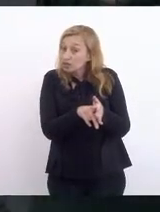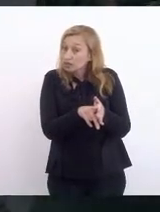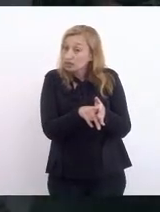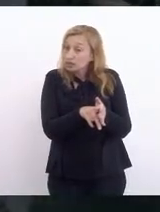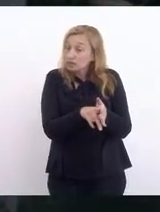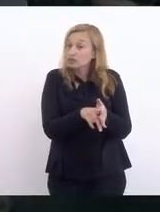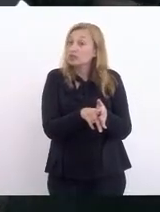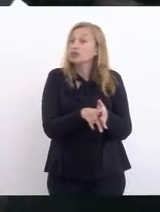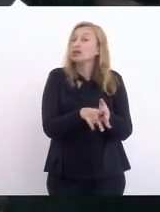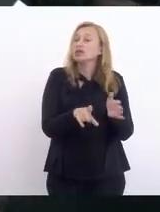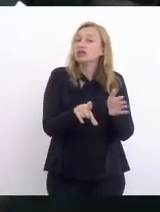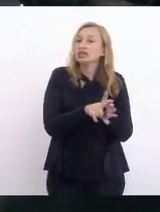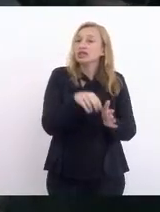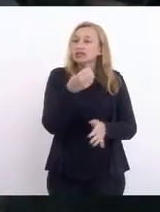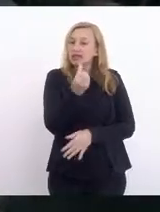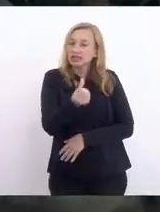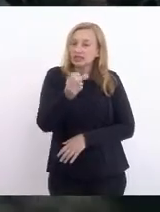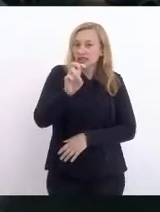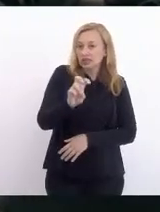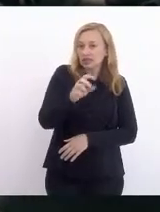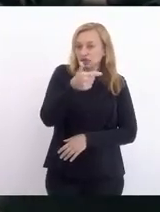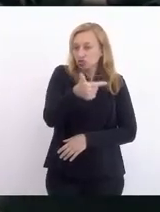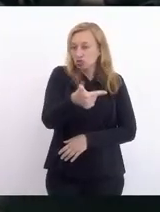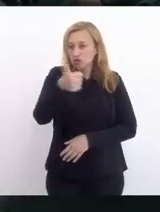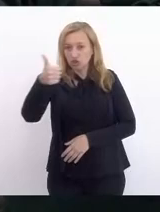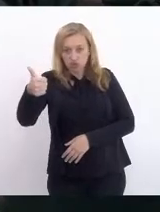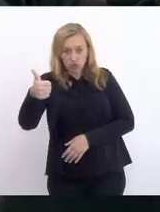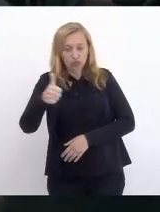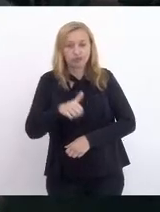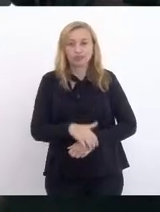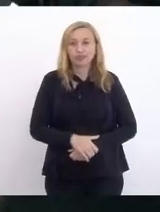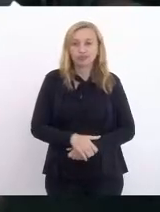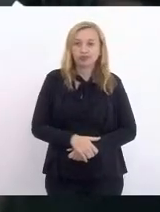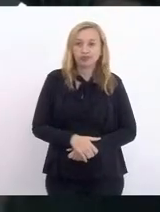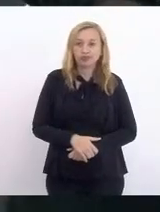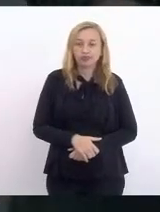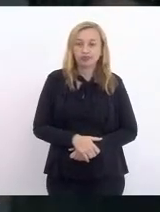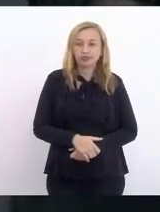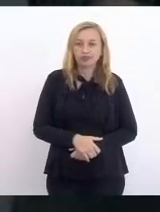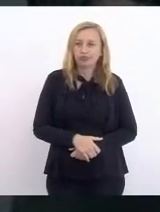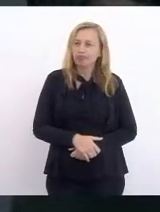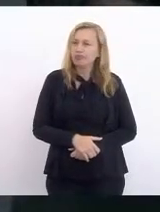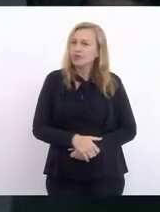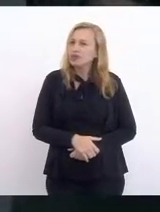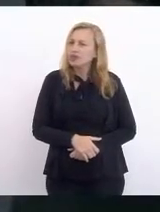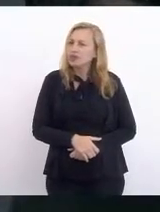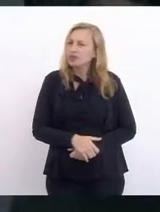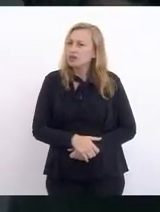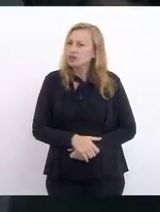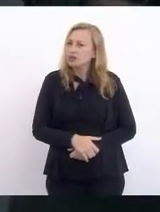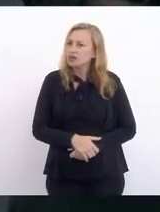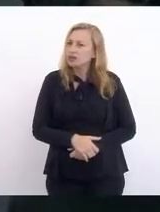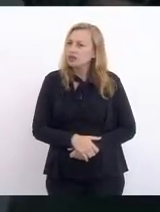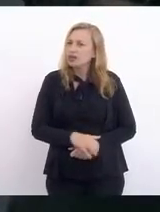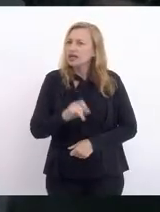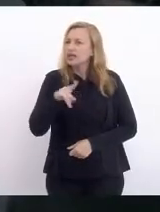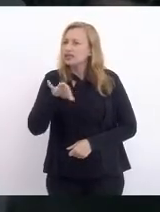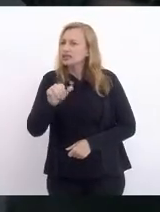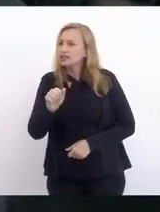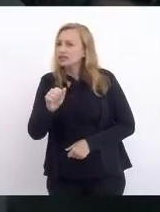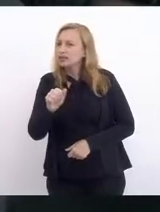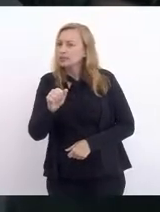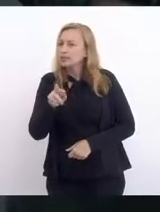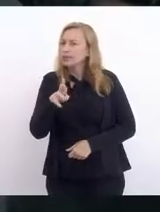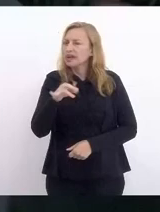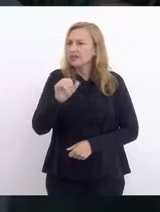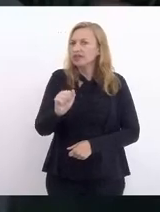legislativo 65 de 2021 sustenta os efeitos da licença prévia